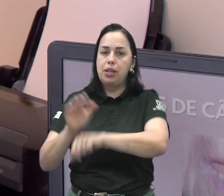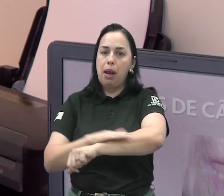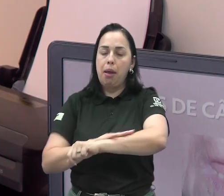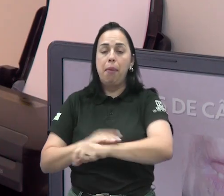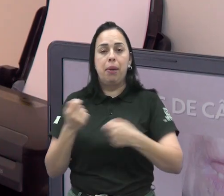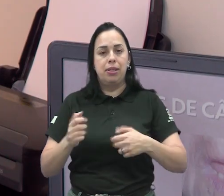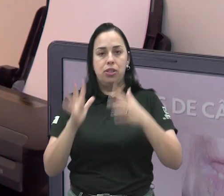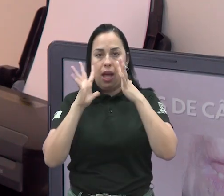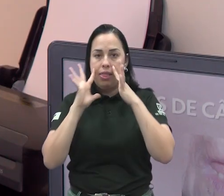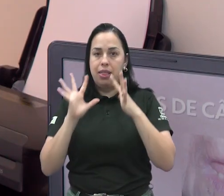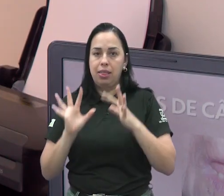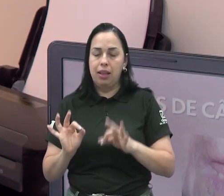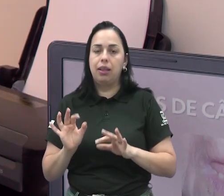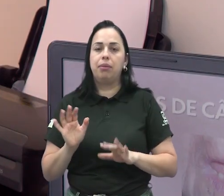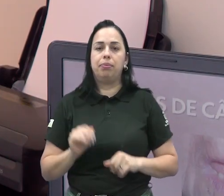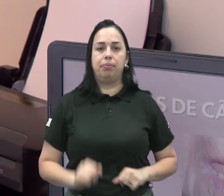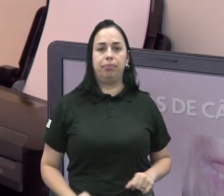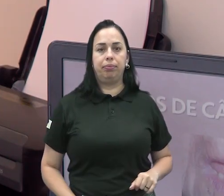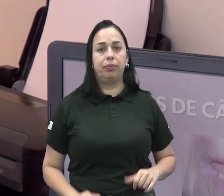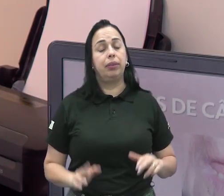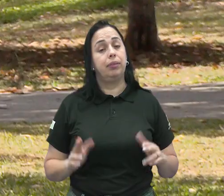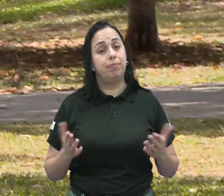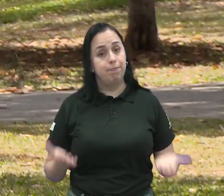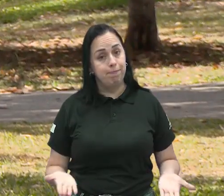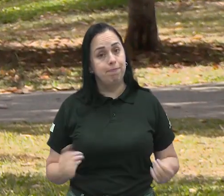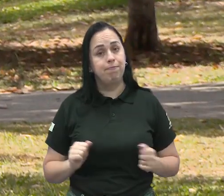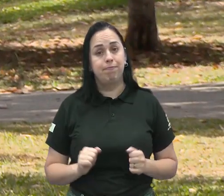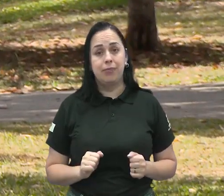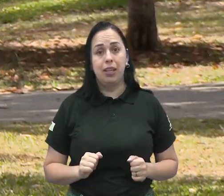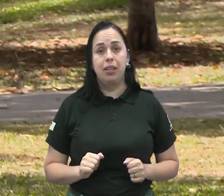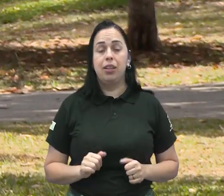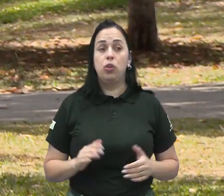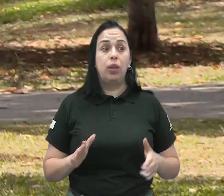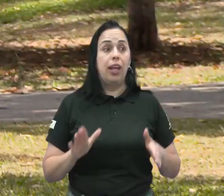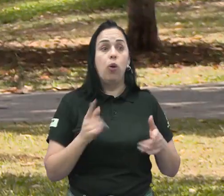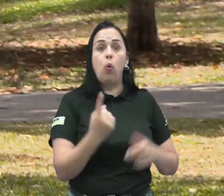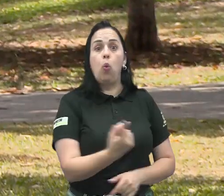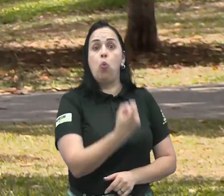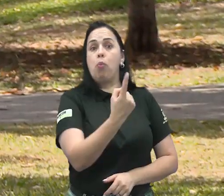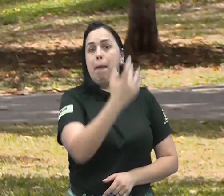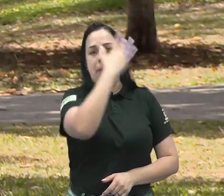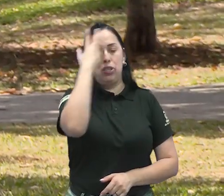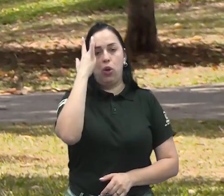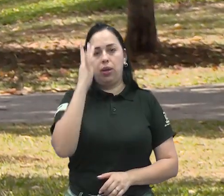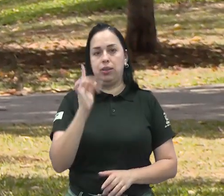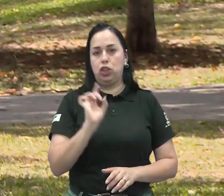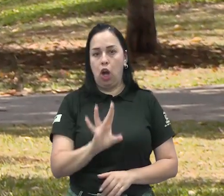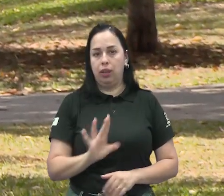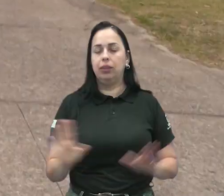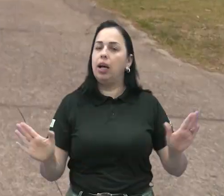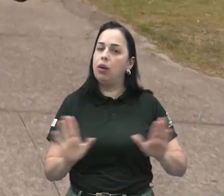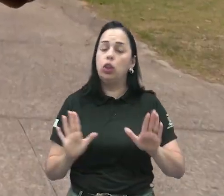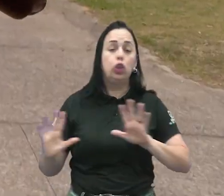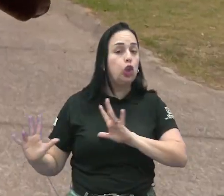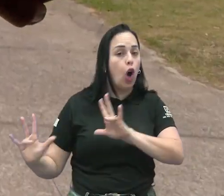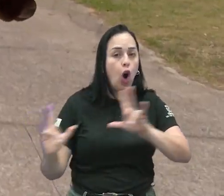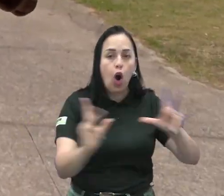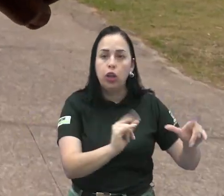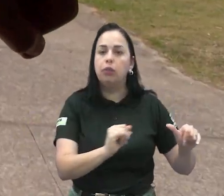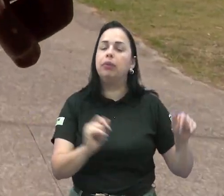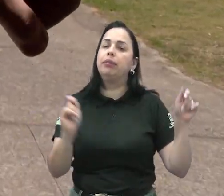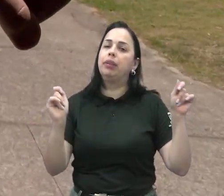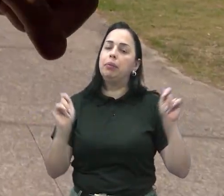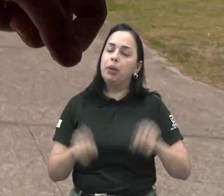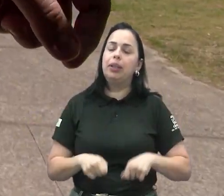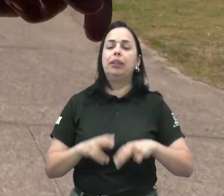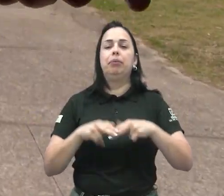e tem que ficar atento e o paciente tem que tomar cuidado. Pois é, não tem público específico para o câncer de pele. O protetor solar